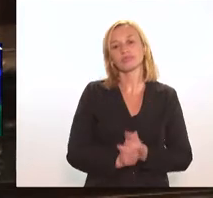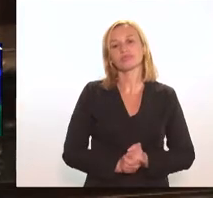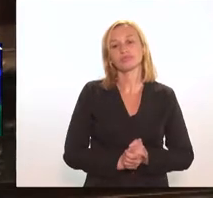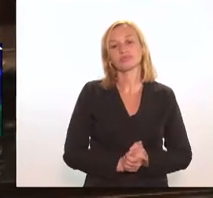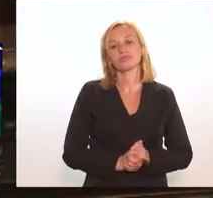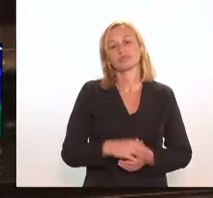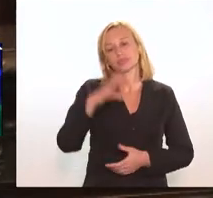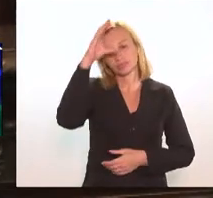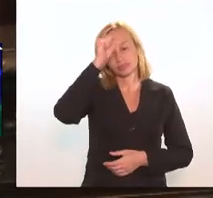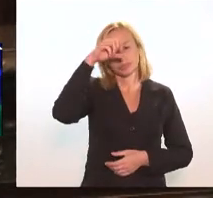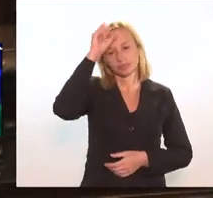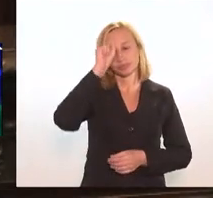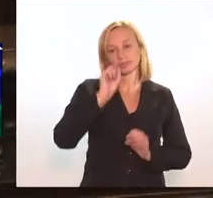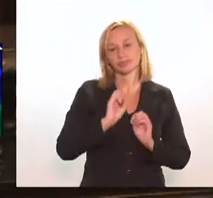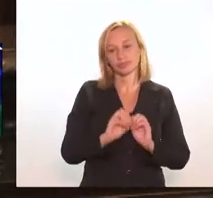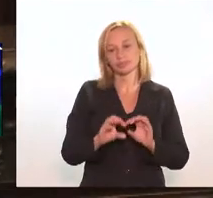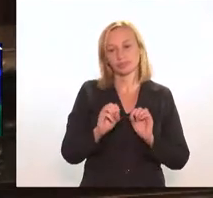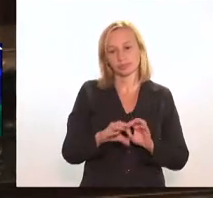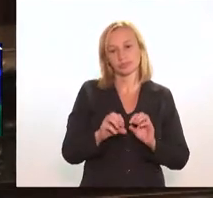de aprender e de ensinar.